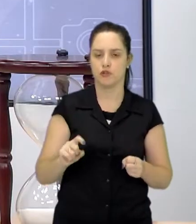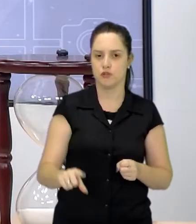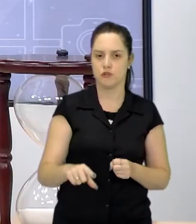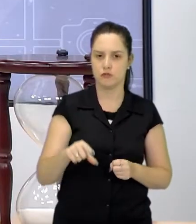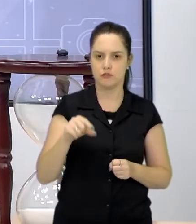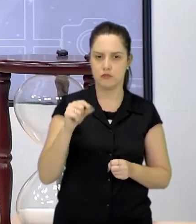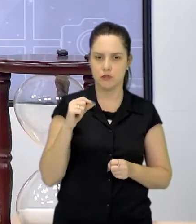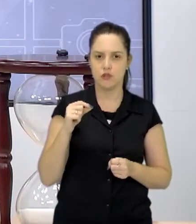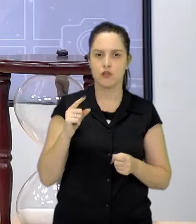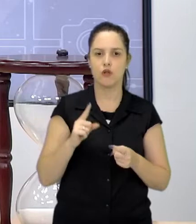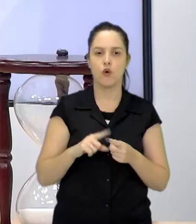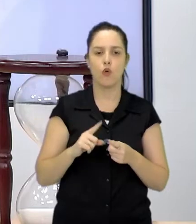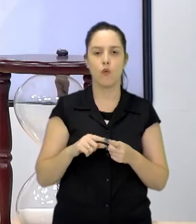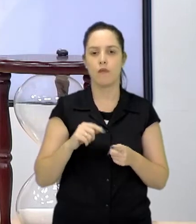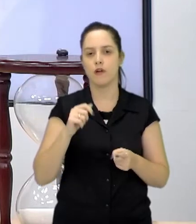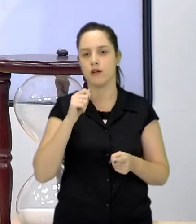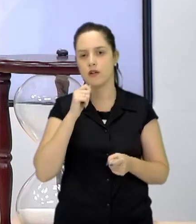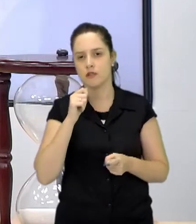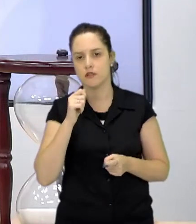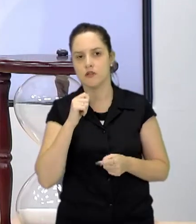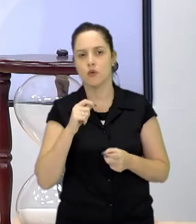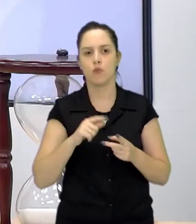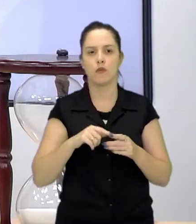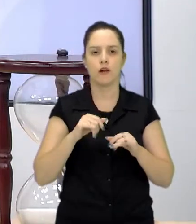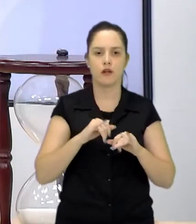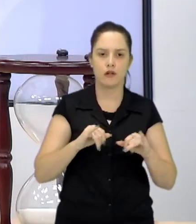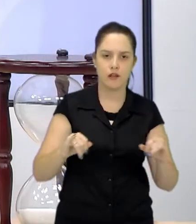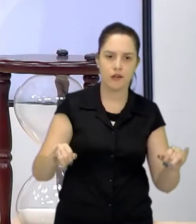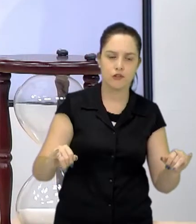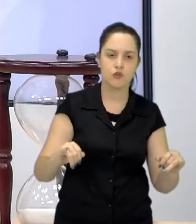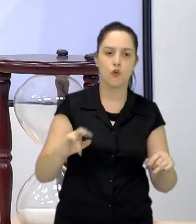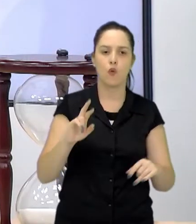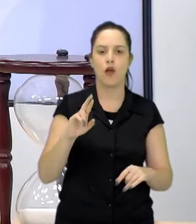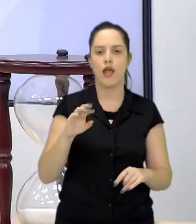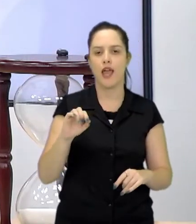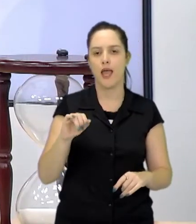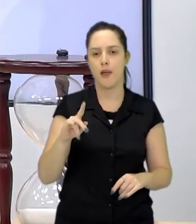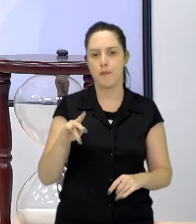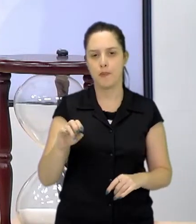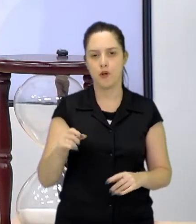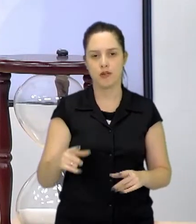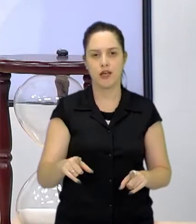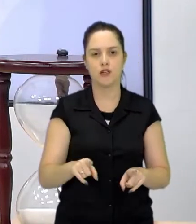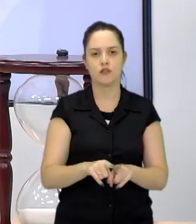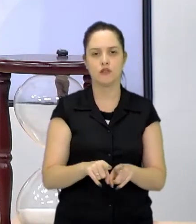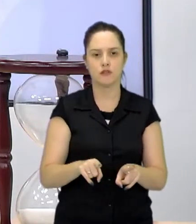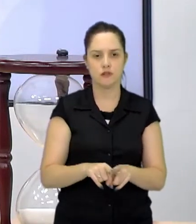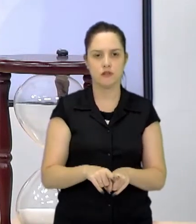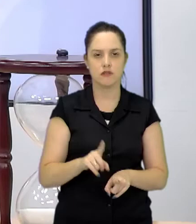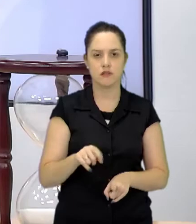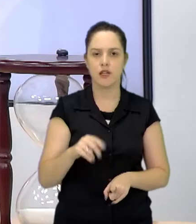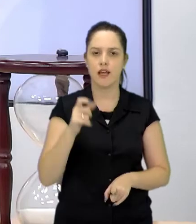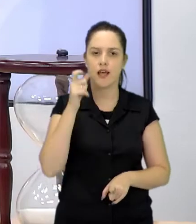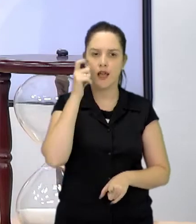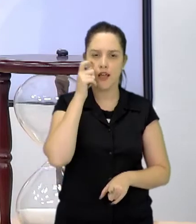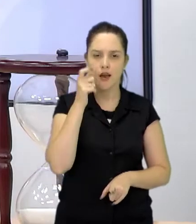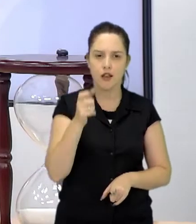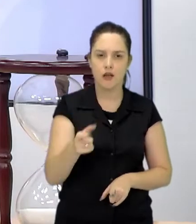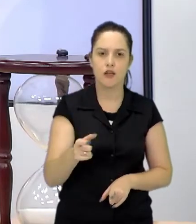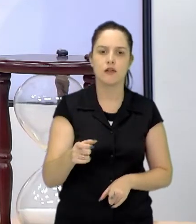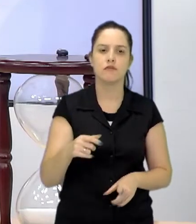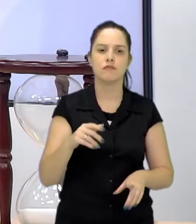ou uma entrevista, ou uma notícia, ou uma reportagem. O editorial não acho interessante para eles agora, porque, como eu